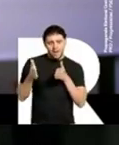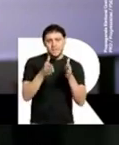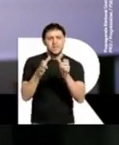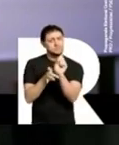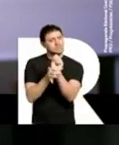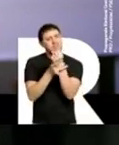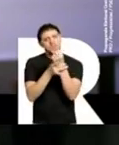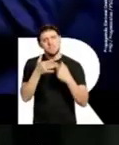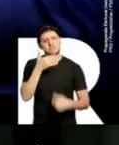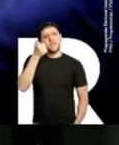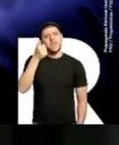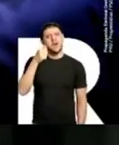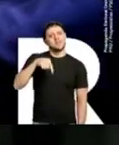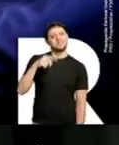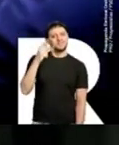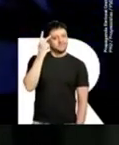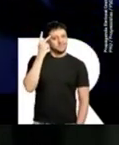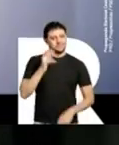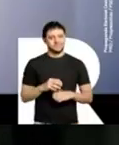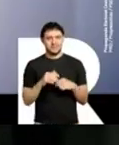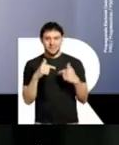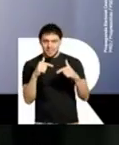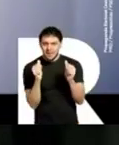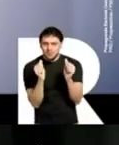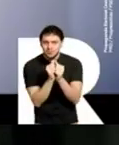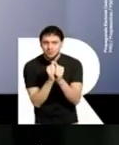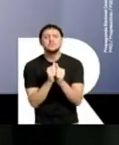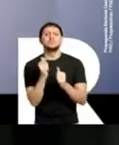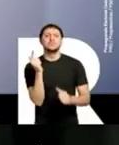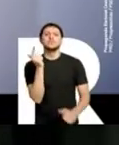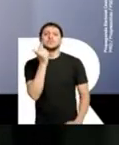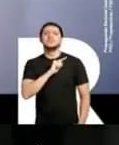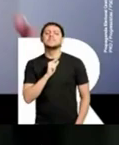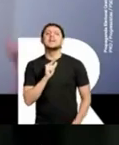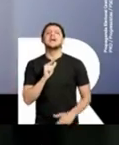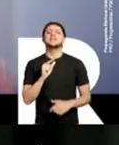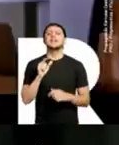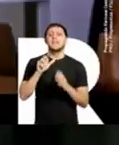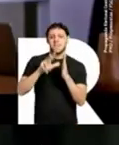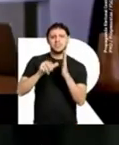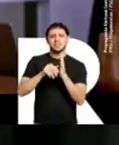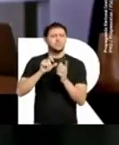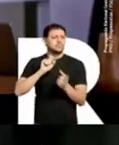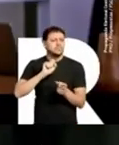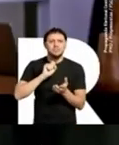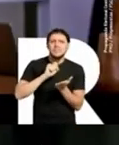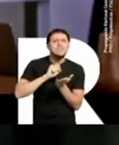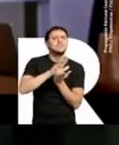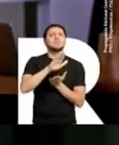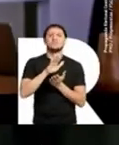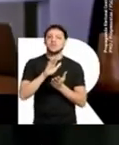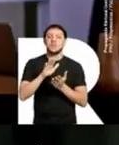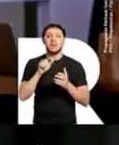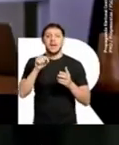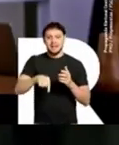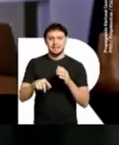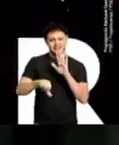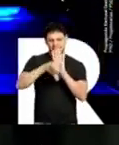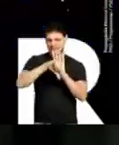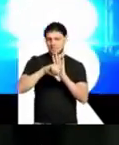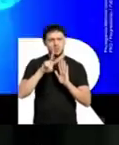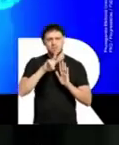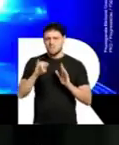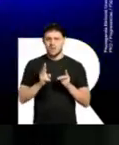É o caminho mais seguro para São Paulo. Trabalhando juntos, nós vamos botar os bandidos para fora. O crime aqui não vai ter